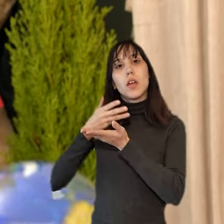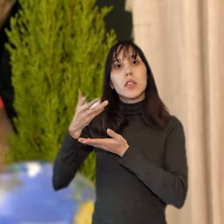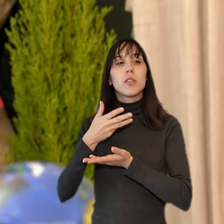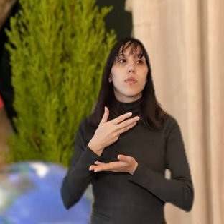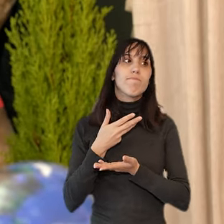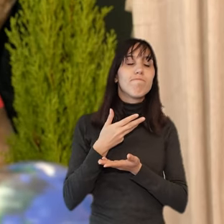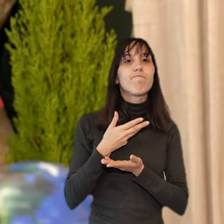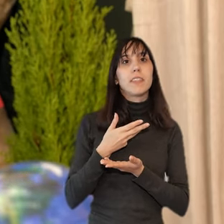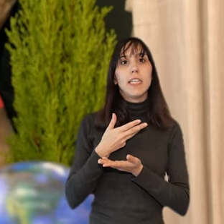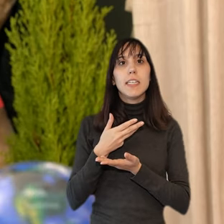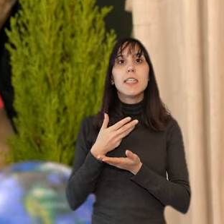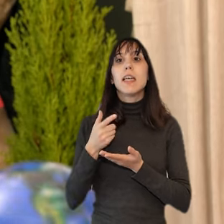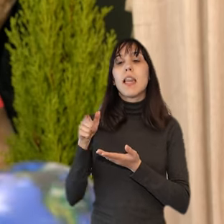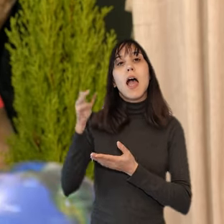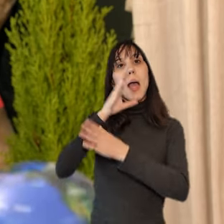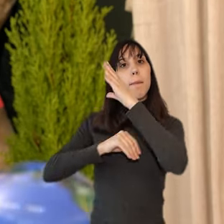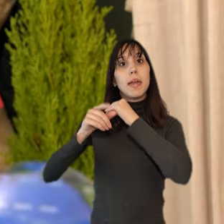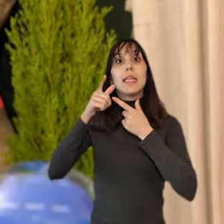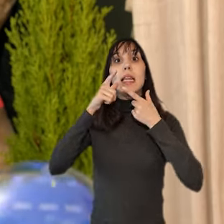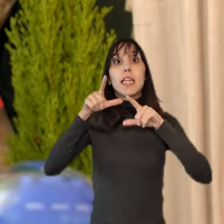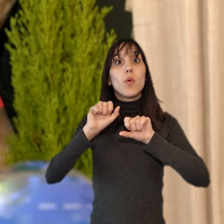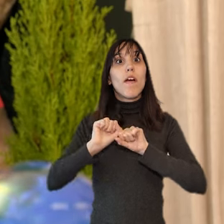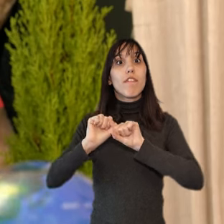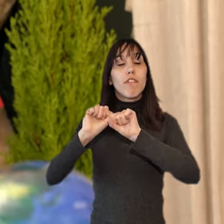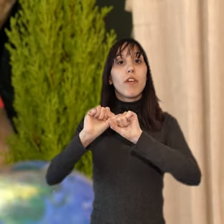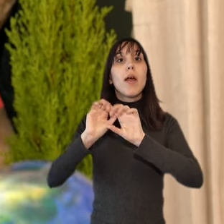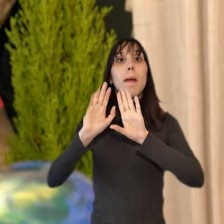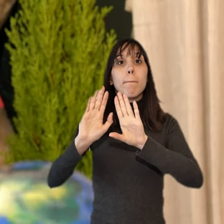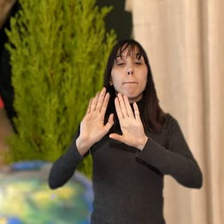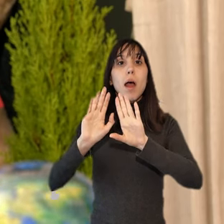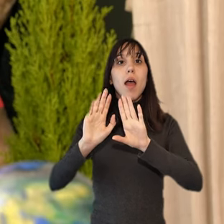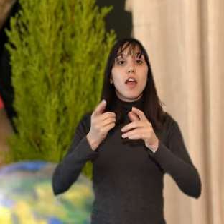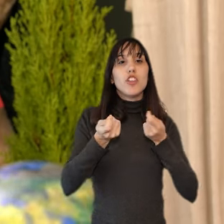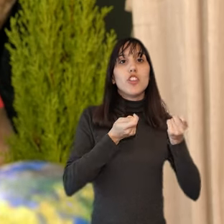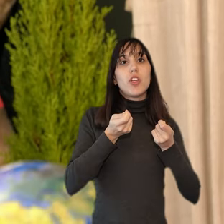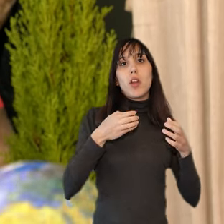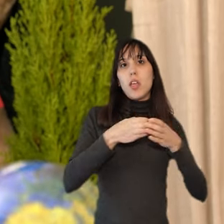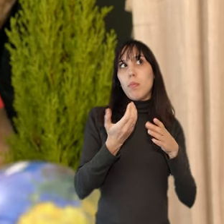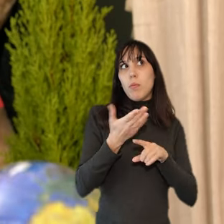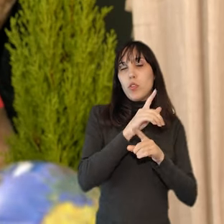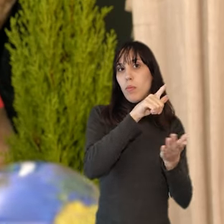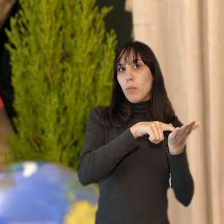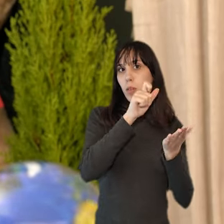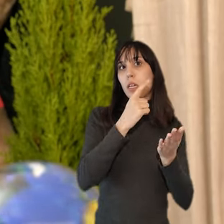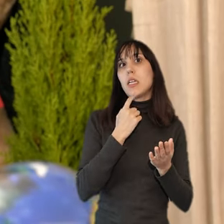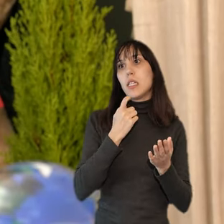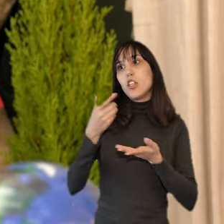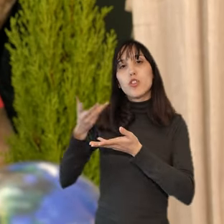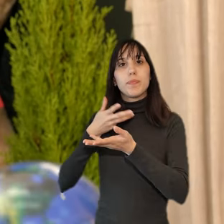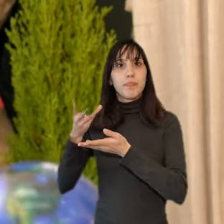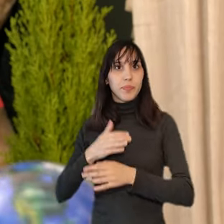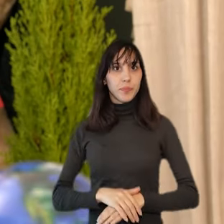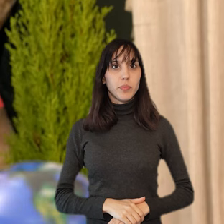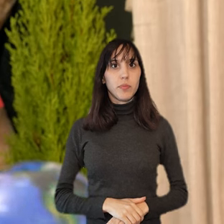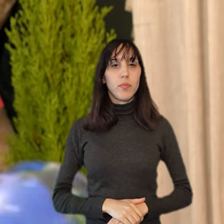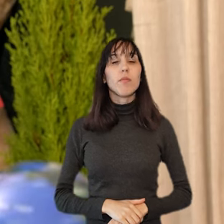eh Fazem as suas aprendizagens na sua língua mas que são validadas pela equipa por exemplo norte-americana em inglês e